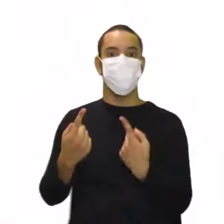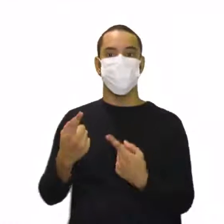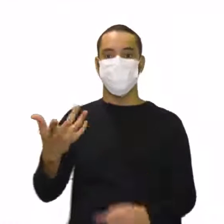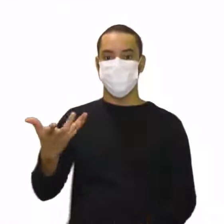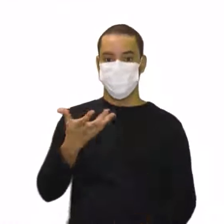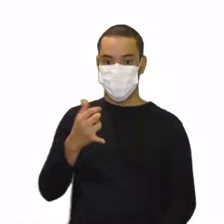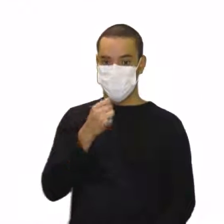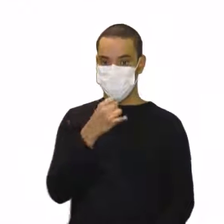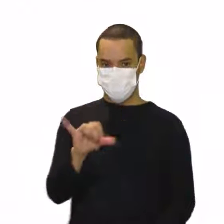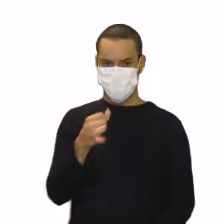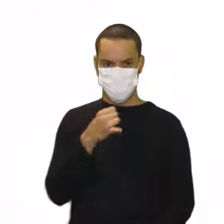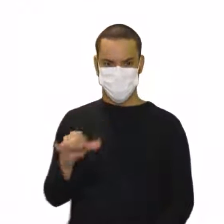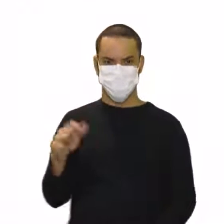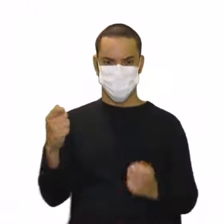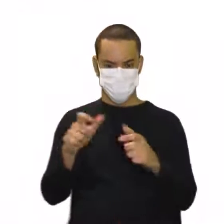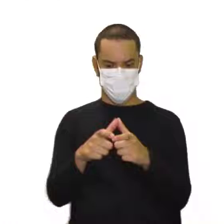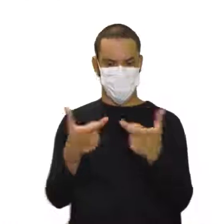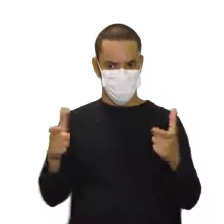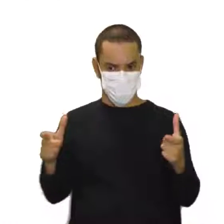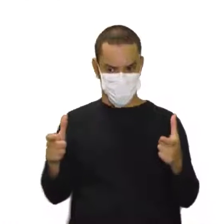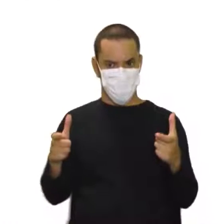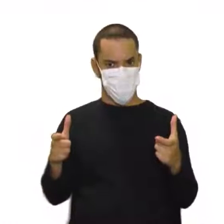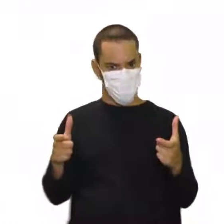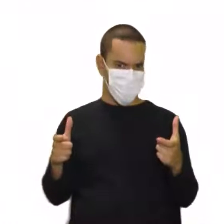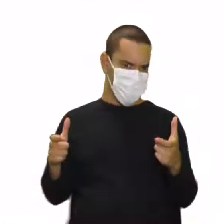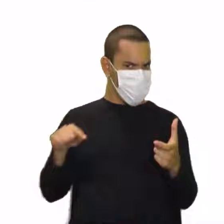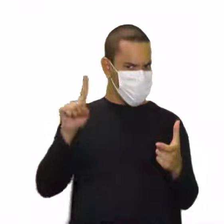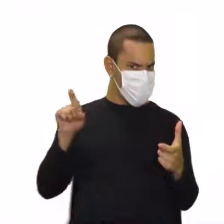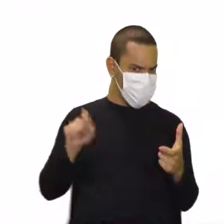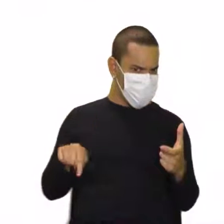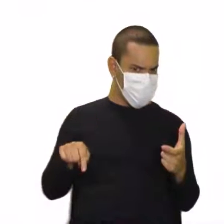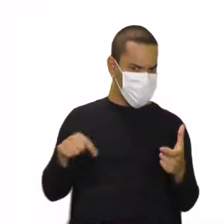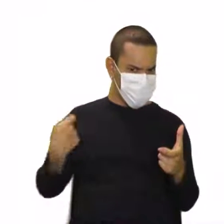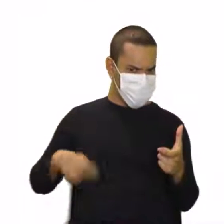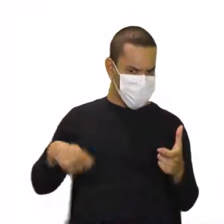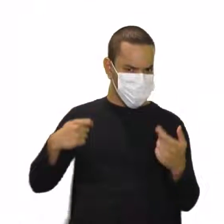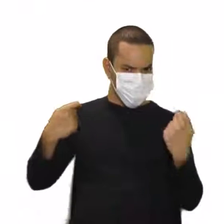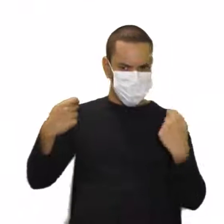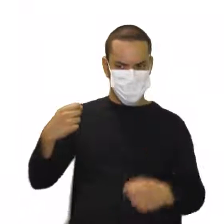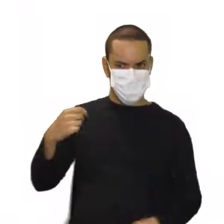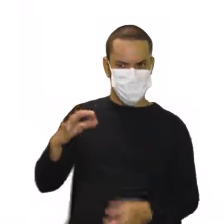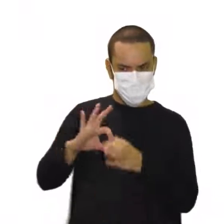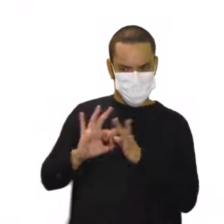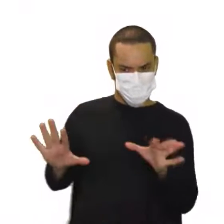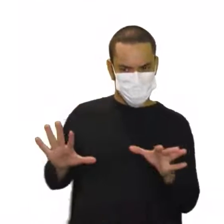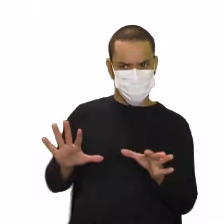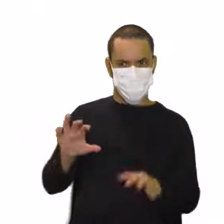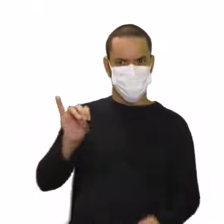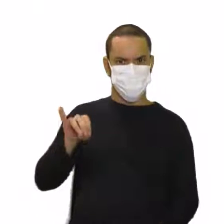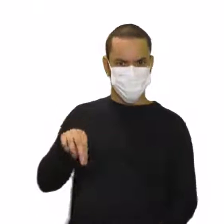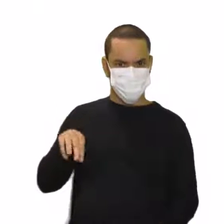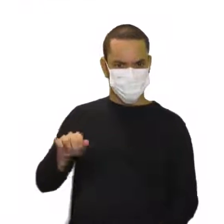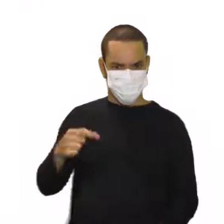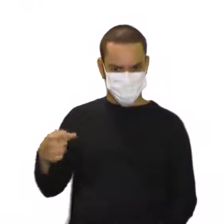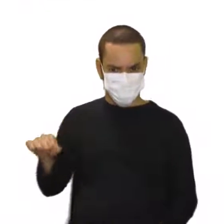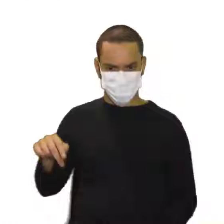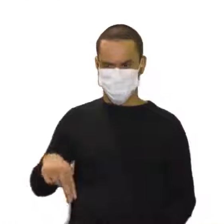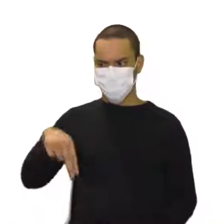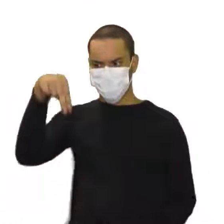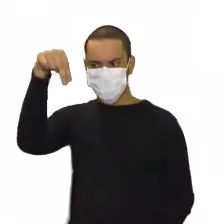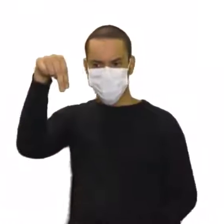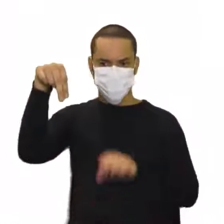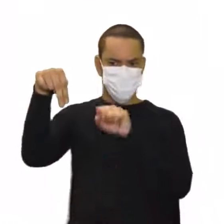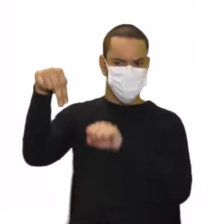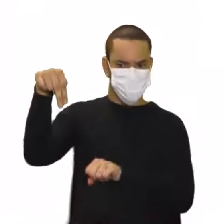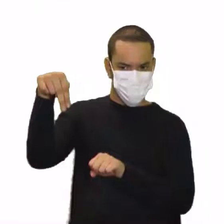da corrente seja grande? Será que tem a ver eu ter que deixar o ímã norte ou